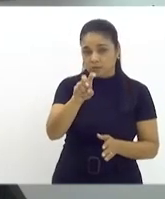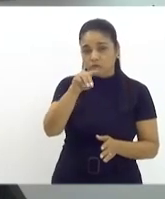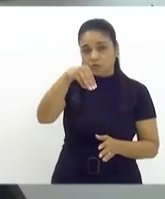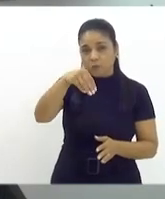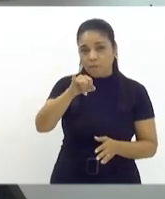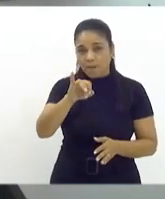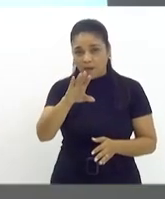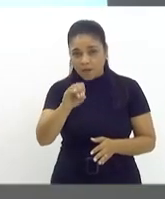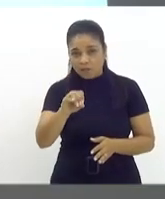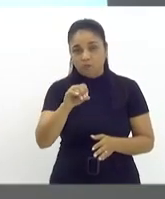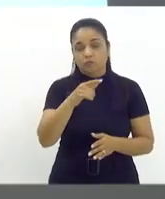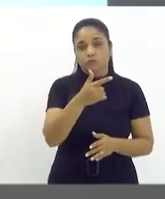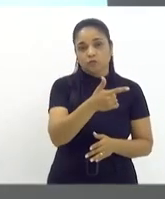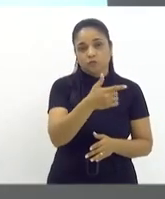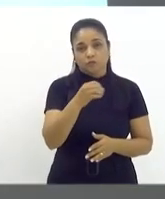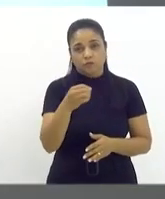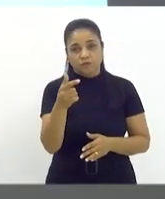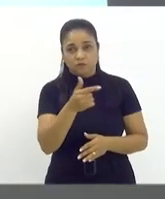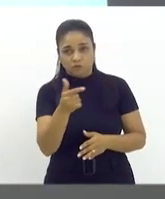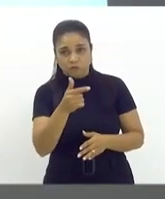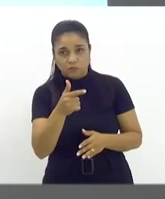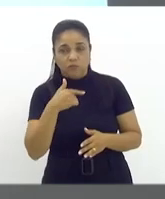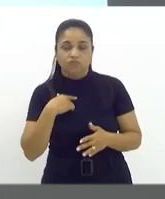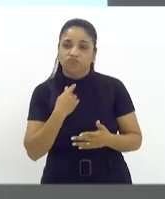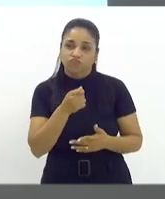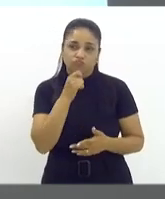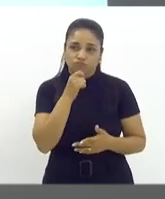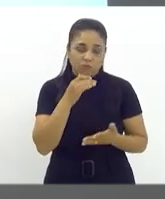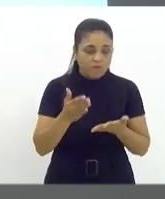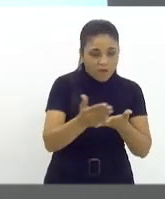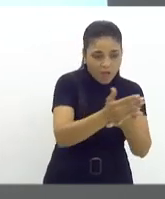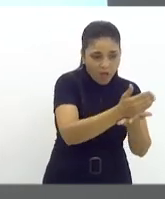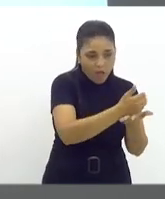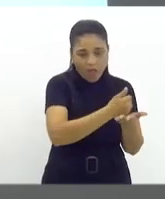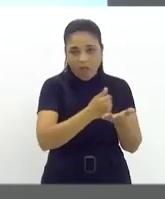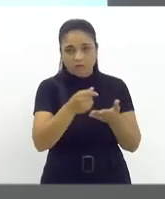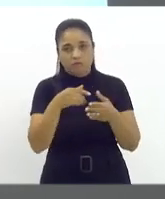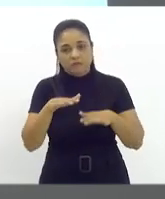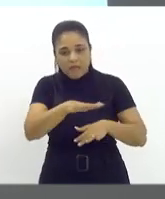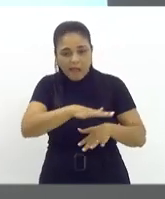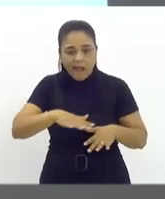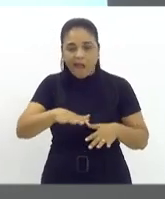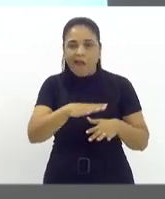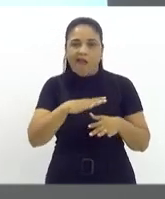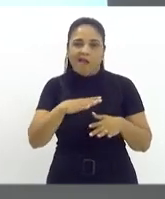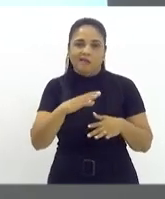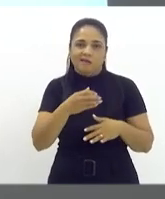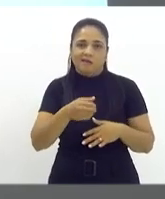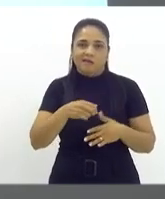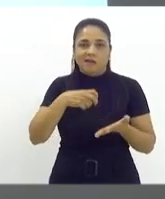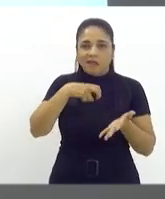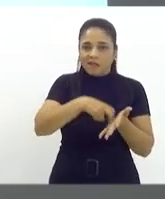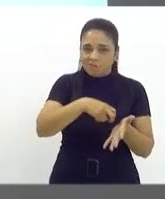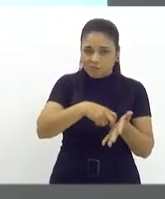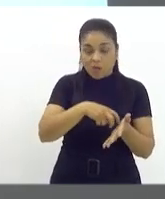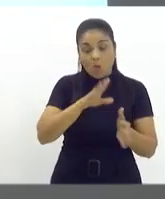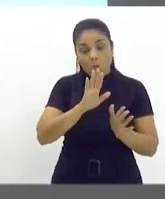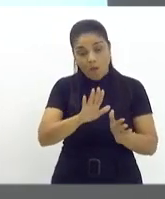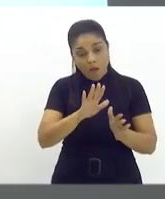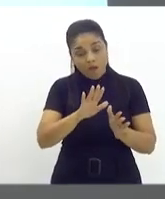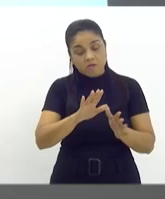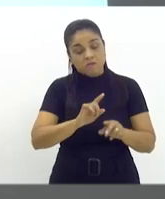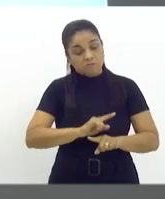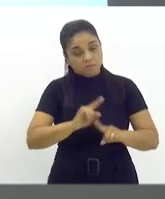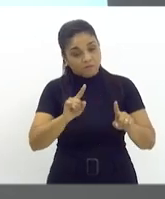o envio de dados por parte dos colegas que atuam na área criminal e sim em pesquisa que foi feita